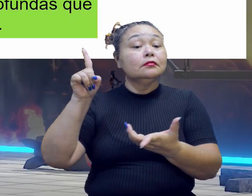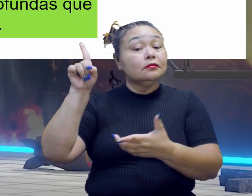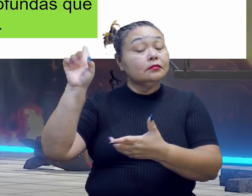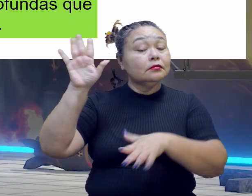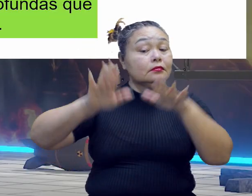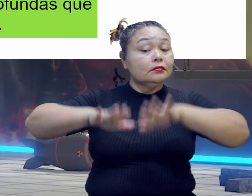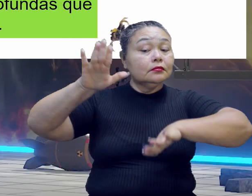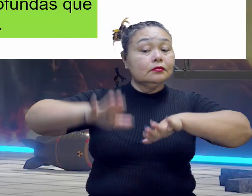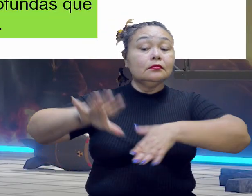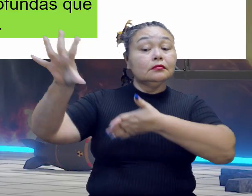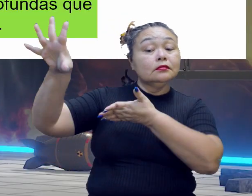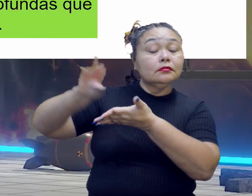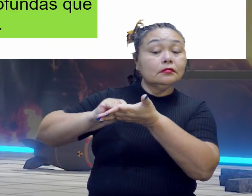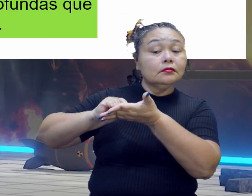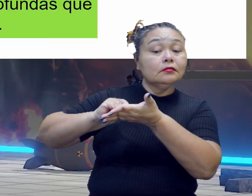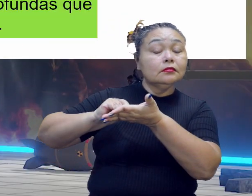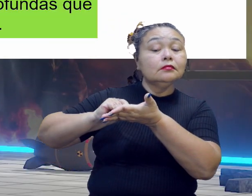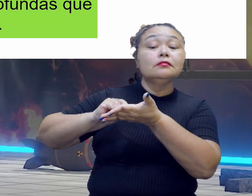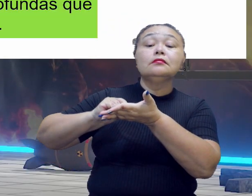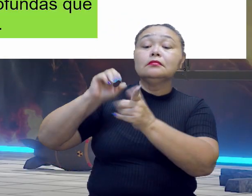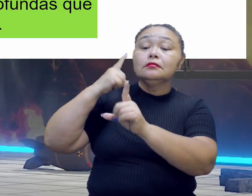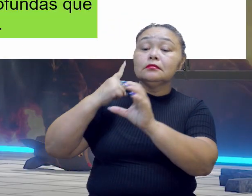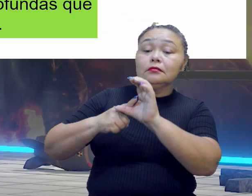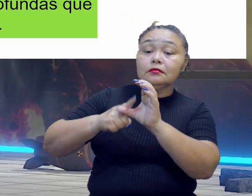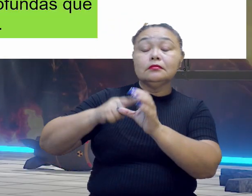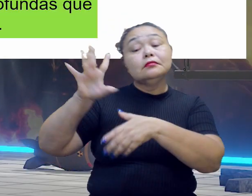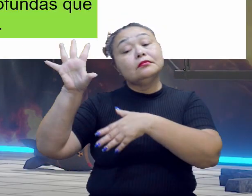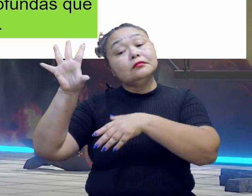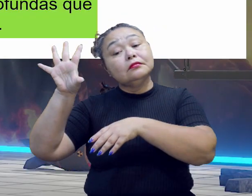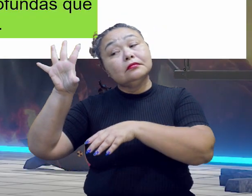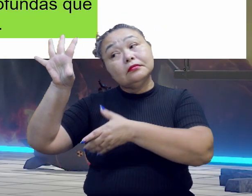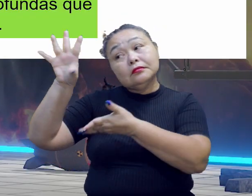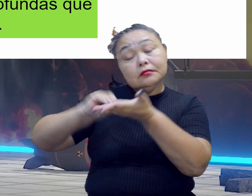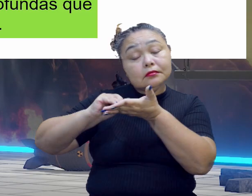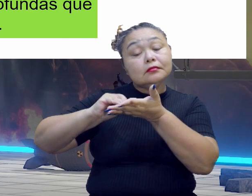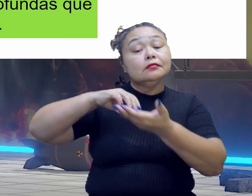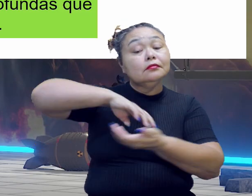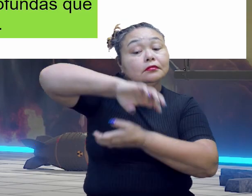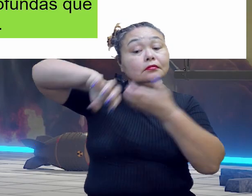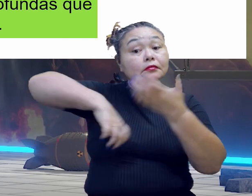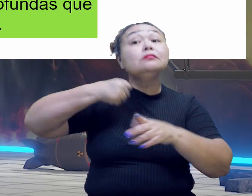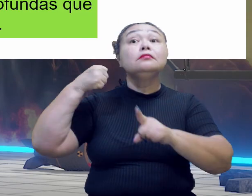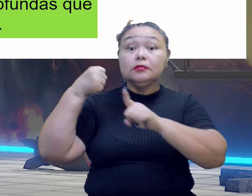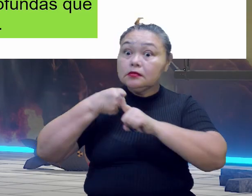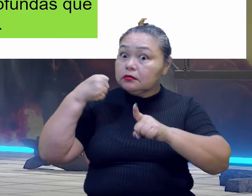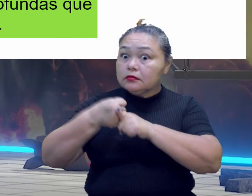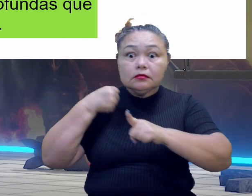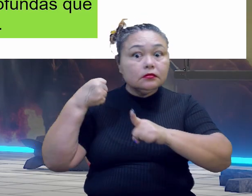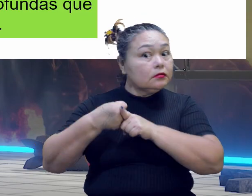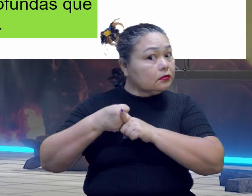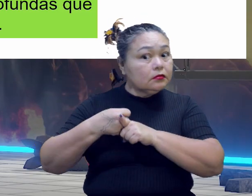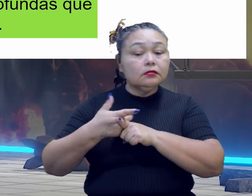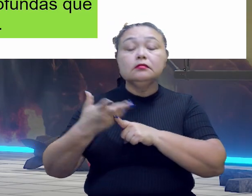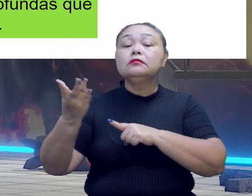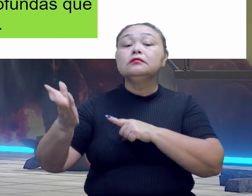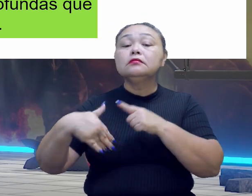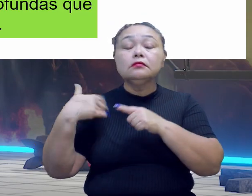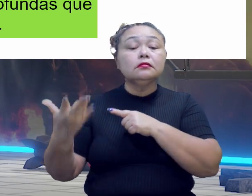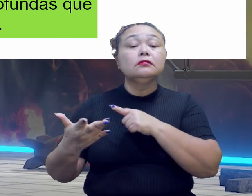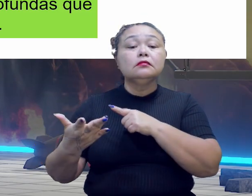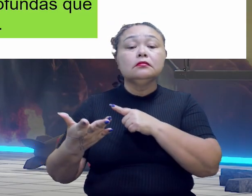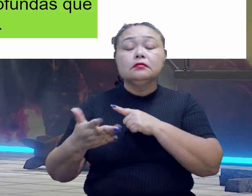isso que alguns modelos vão ser modelos socialistas e modelos revolucionários, de luta mesmo. E